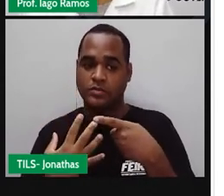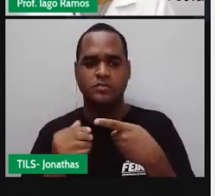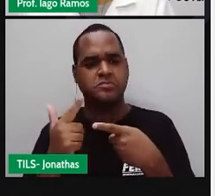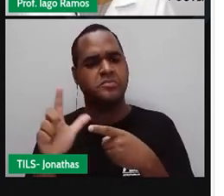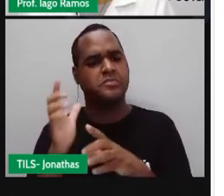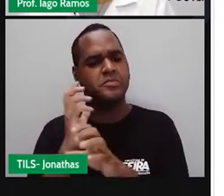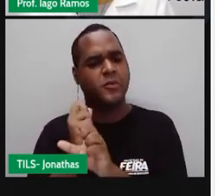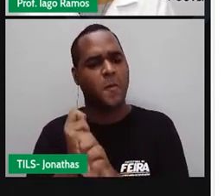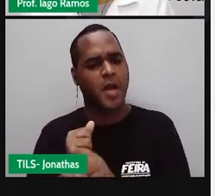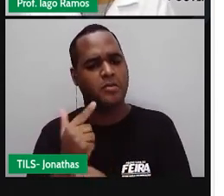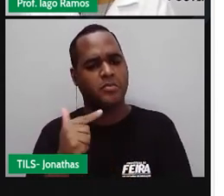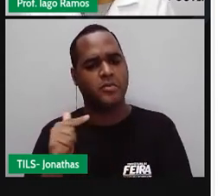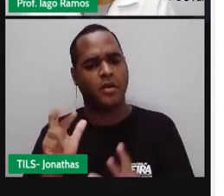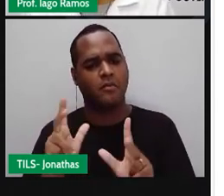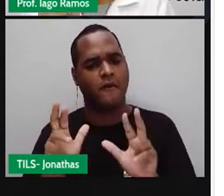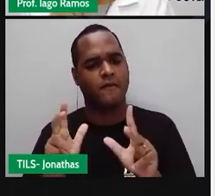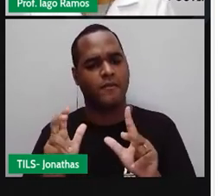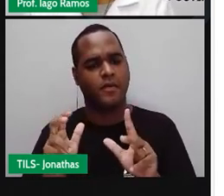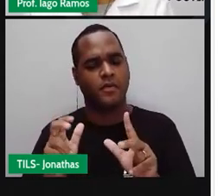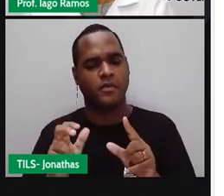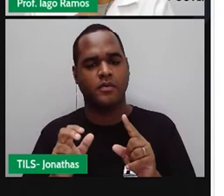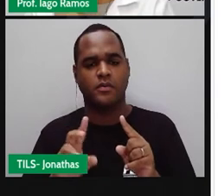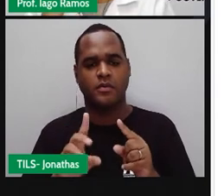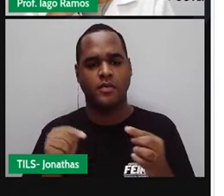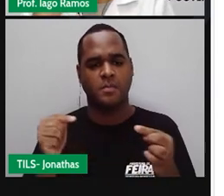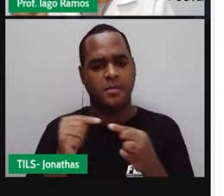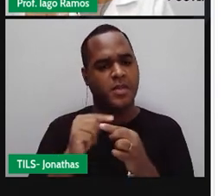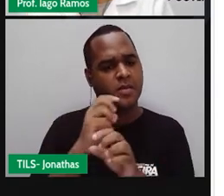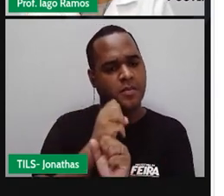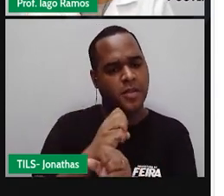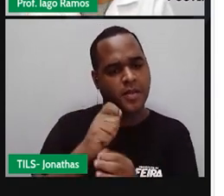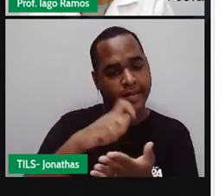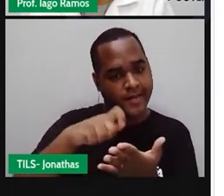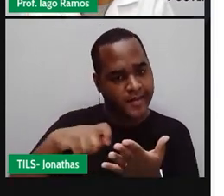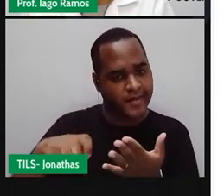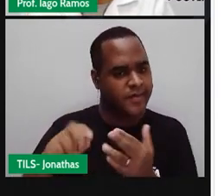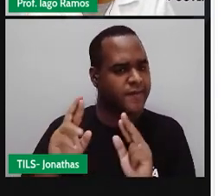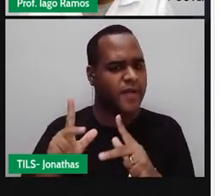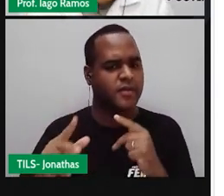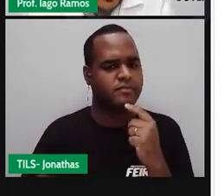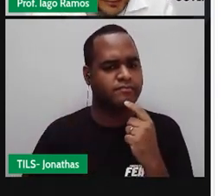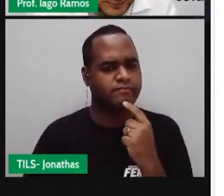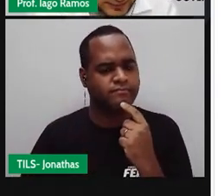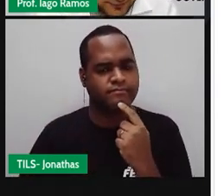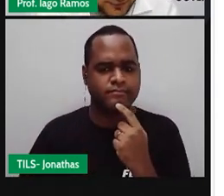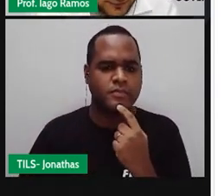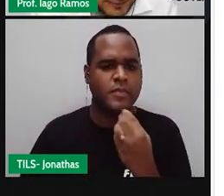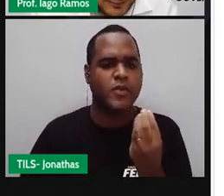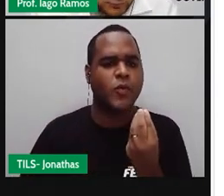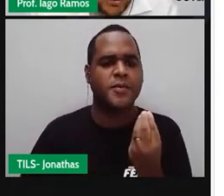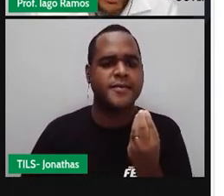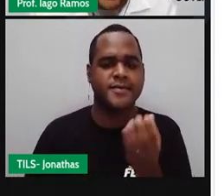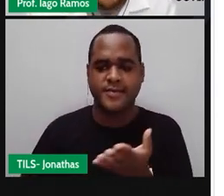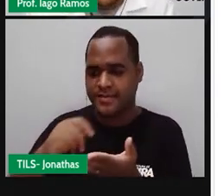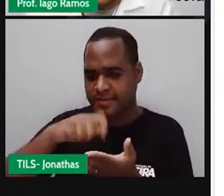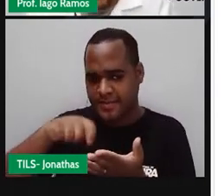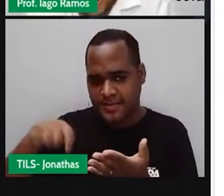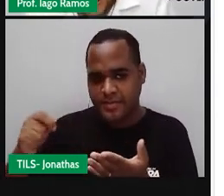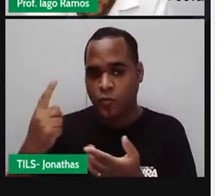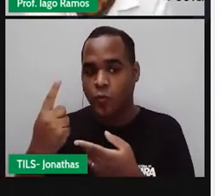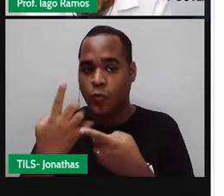um quarto ali não aparece na forma de fração está aparecia ele foi escrito por extenso como é que a gente escreve a fração